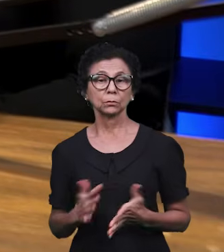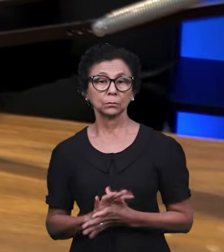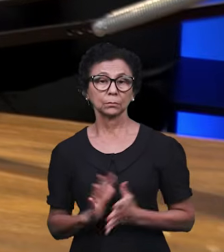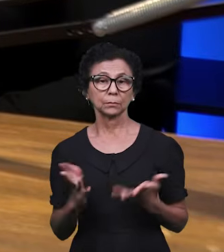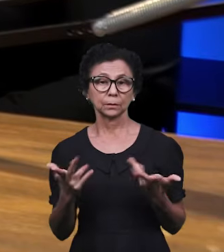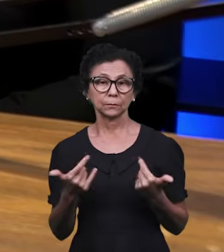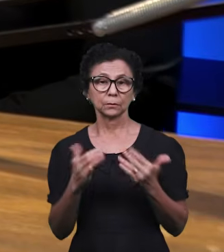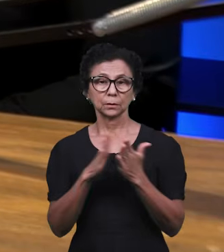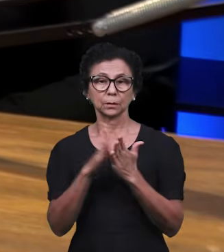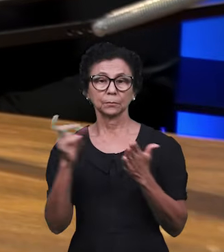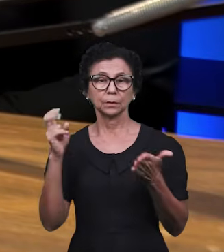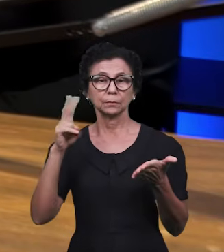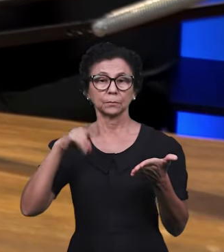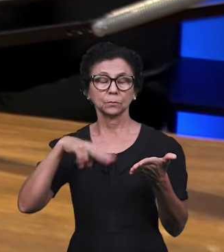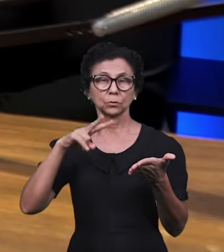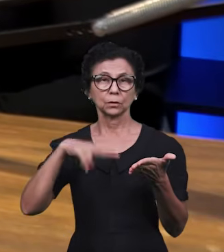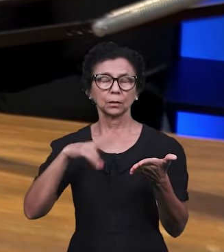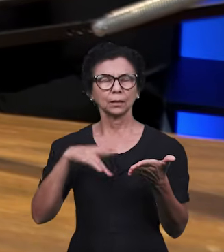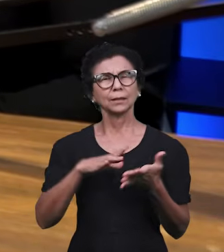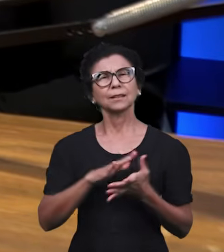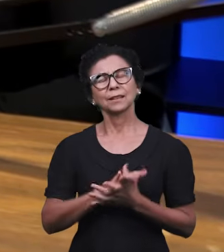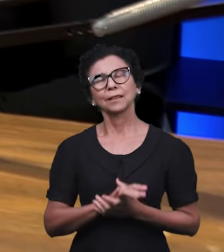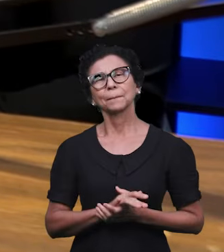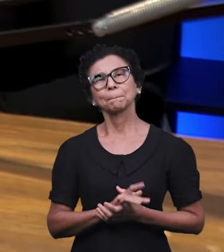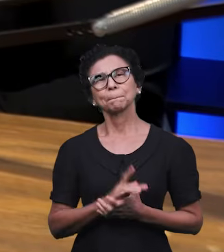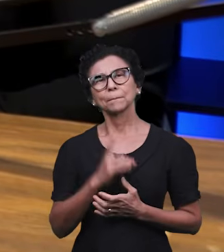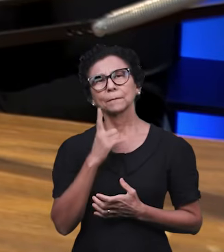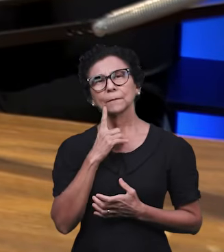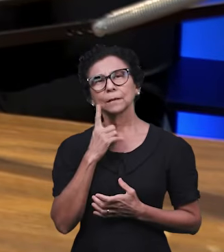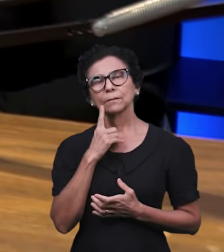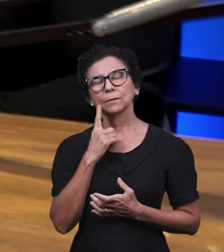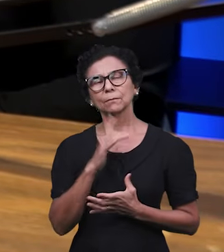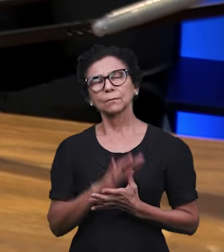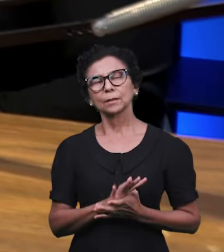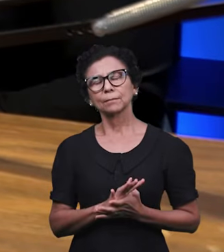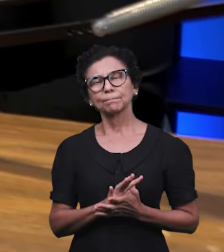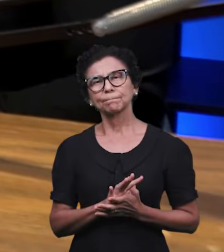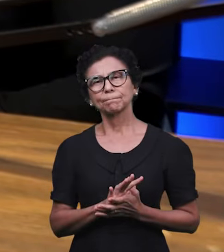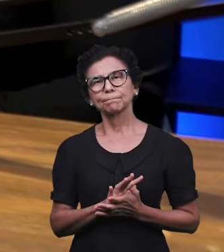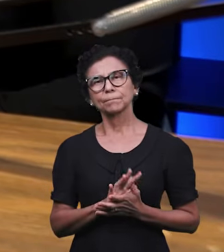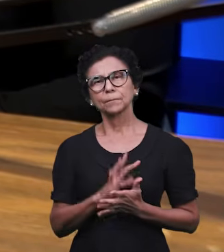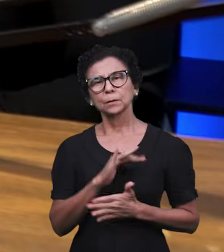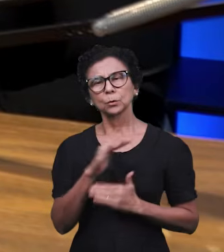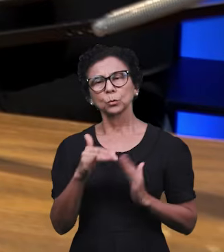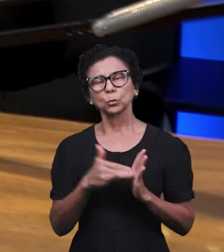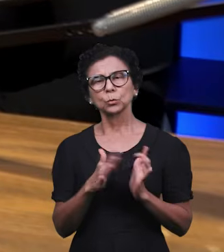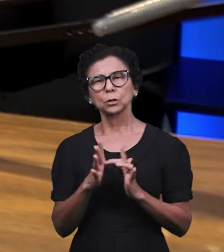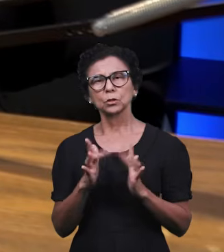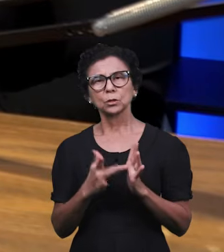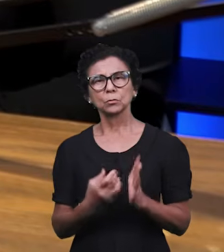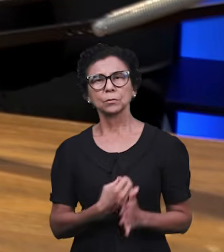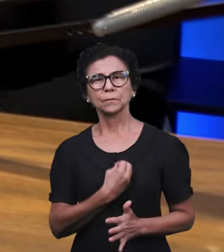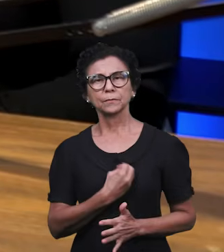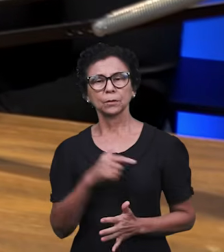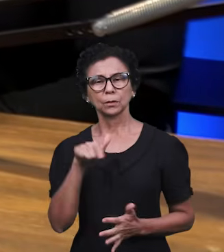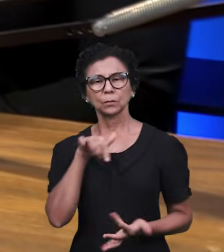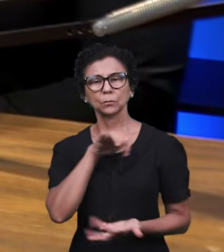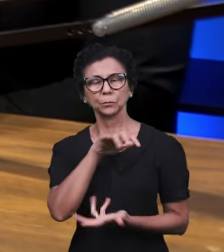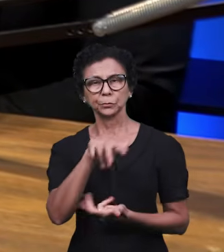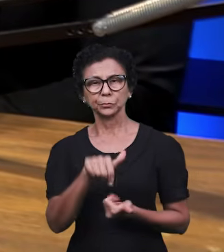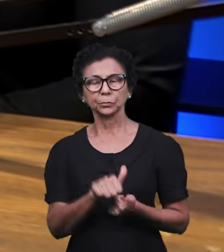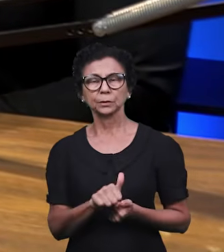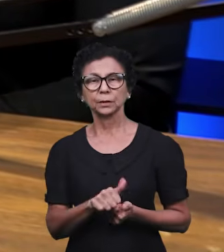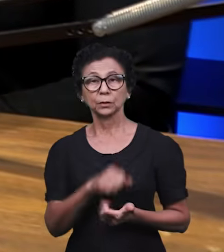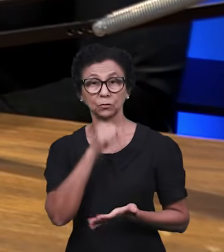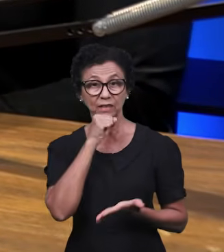abre a palavra e a gente vê que tudo aquilo que Jesus ele viveu já estava profetizado no Velho Testamento. Então, quando